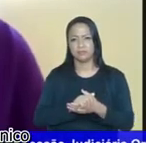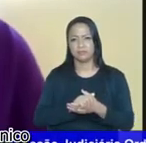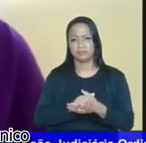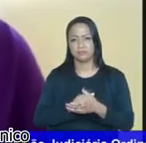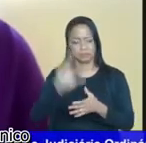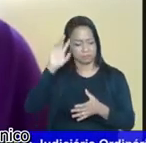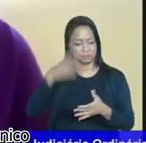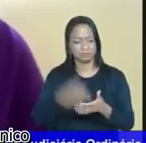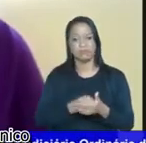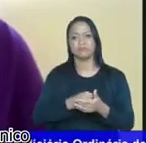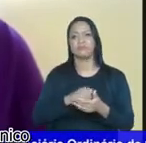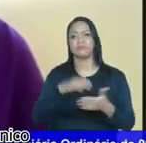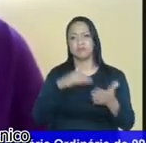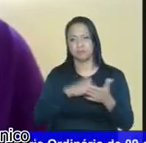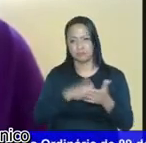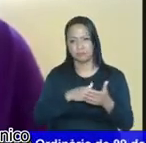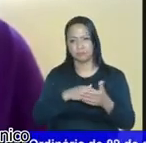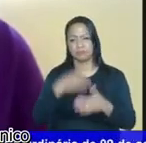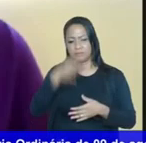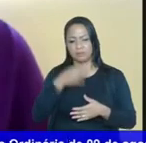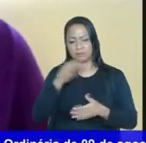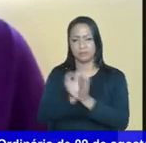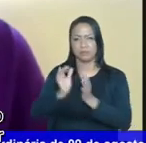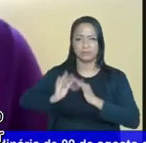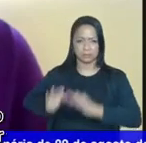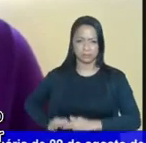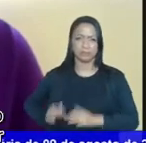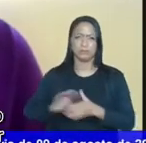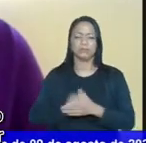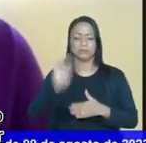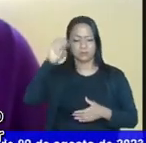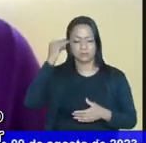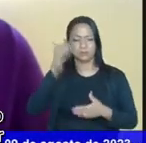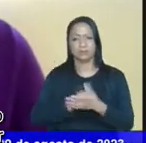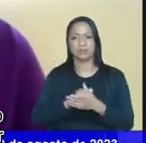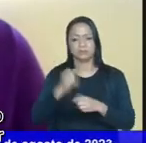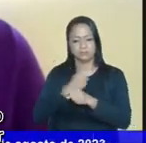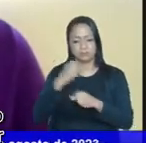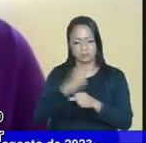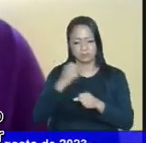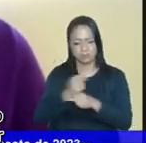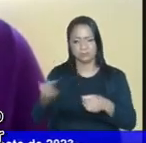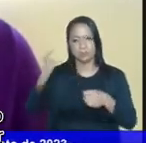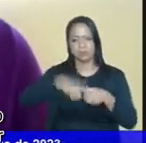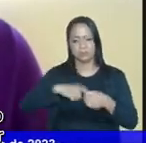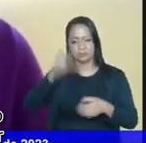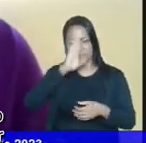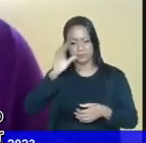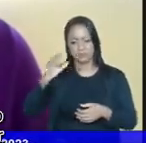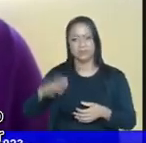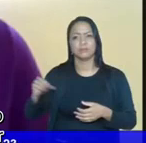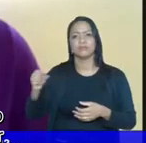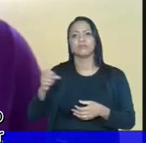a decisão embargada, na esteira do parecer técnico, entendeu que o montante total a ser restituído ao Tesouro